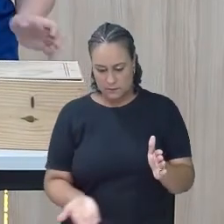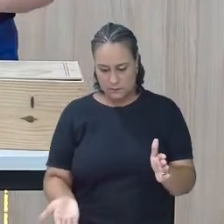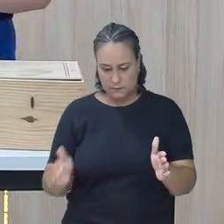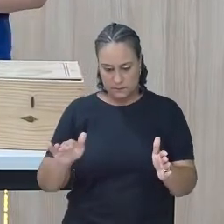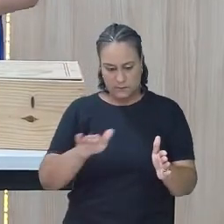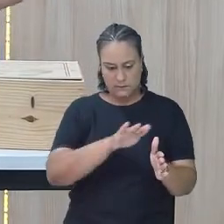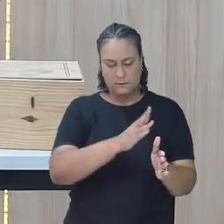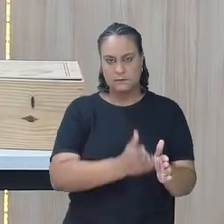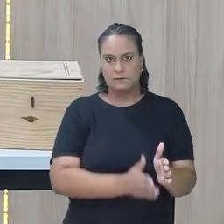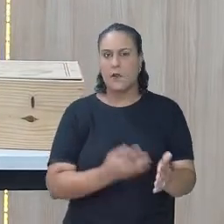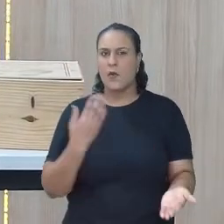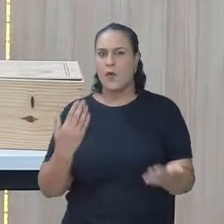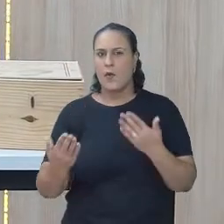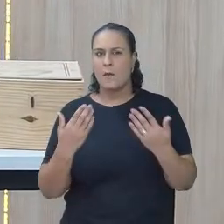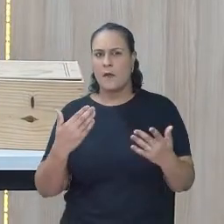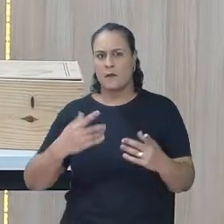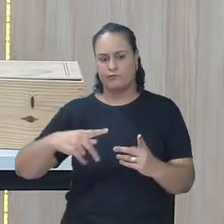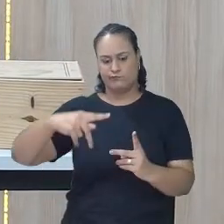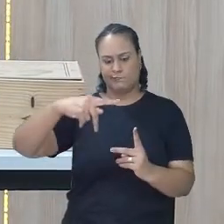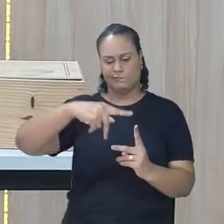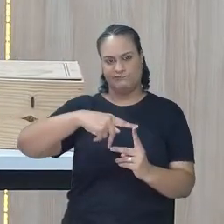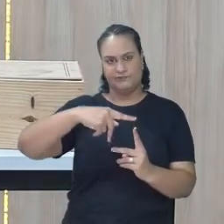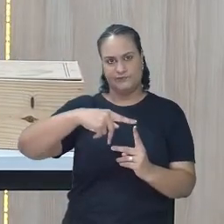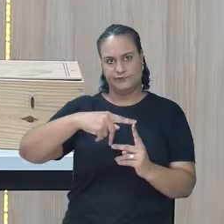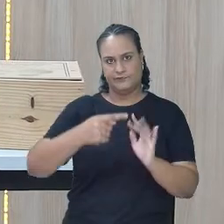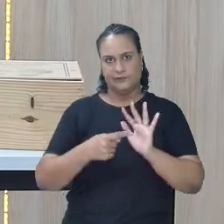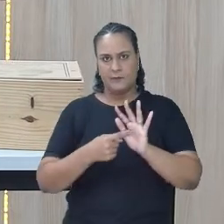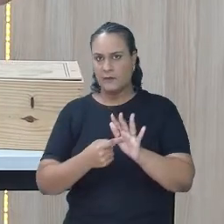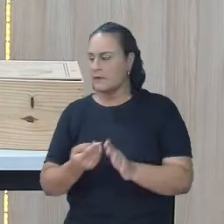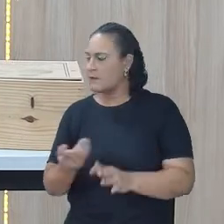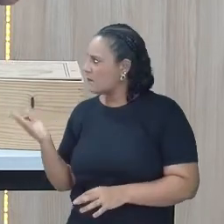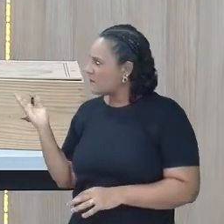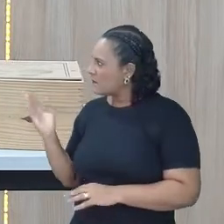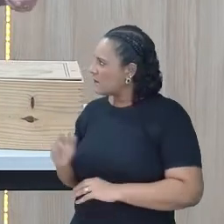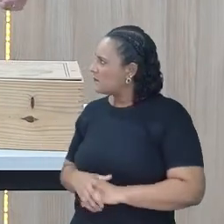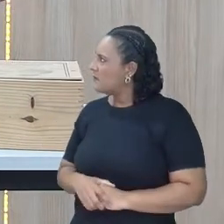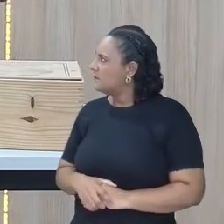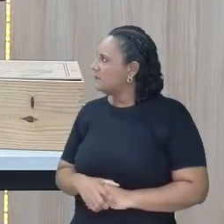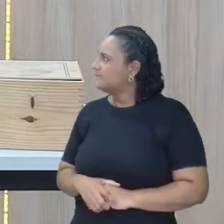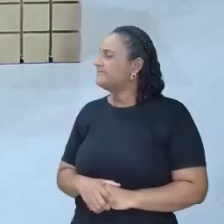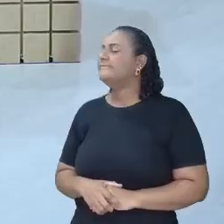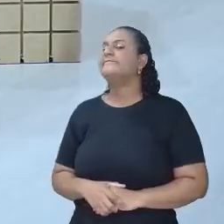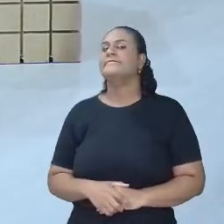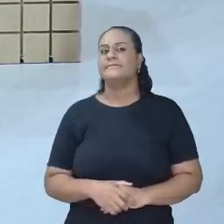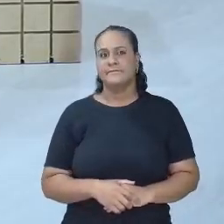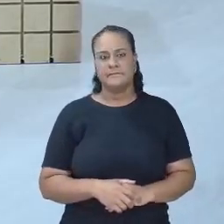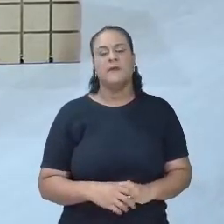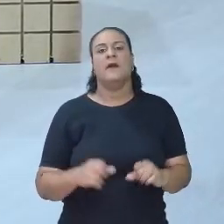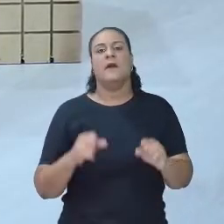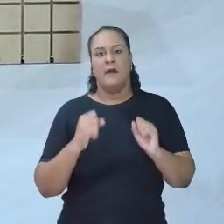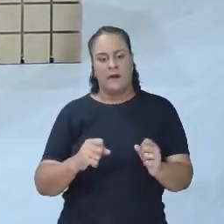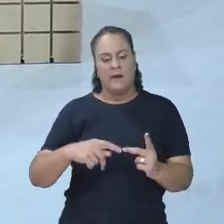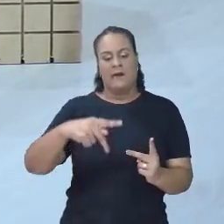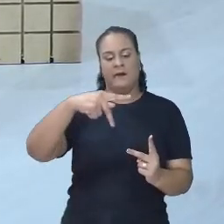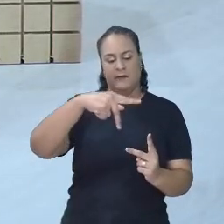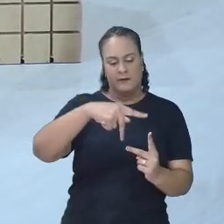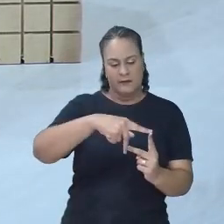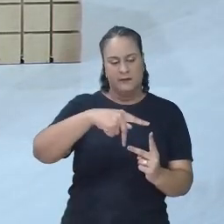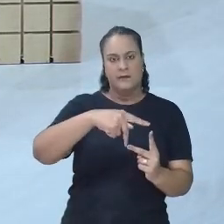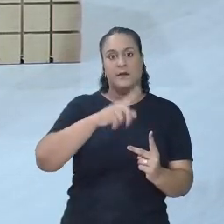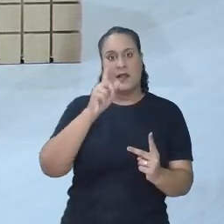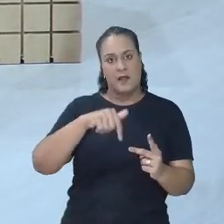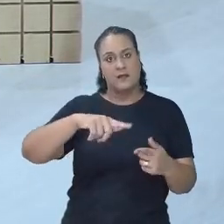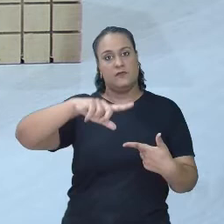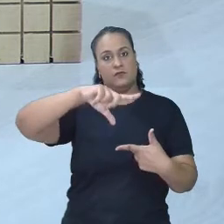Já no caso, comparando com o cubo, ó, que a gente tem aqui, esse daqui a gente pode sim dizer que além de bloco retangular, ele é um